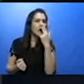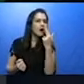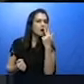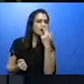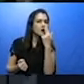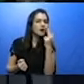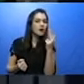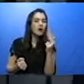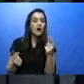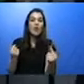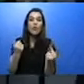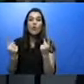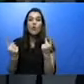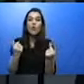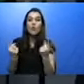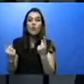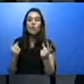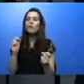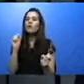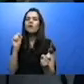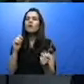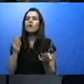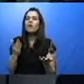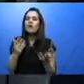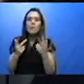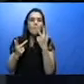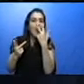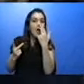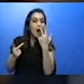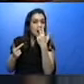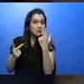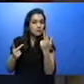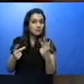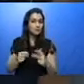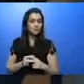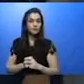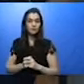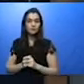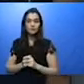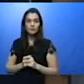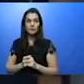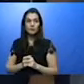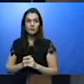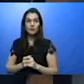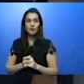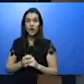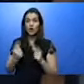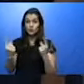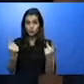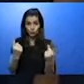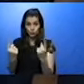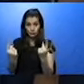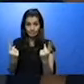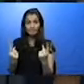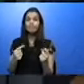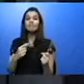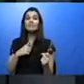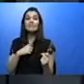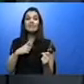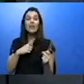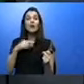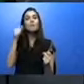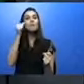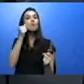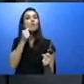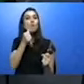Semelhanças entre as duas mulheres, os dois quadros. Vamos lá. As duas telas retratam uma